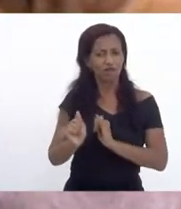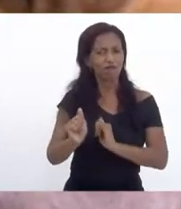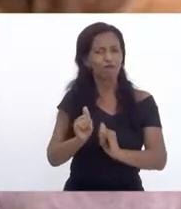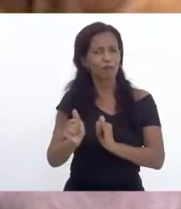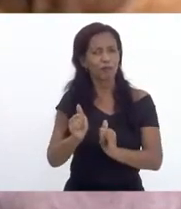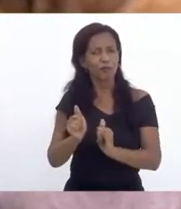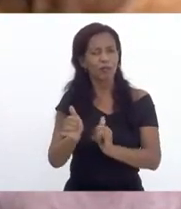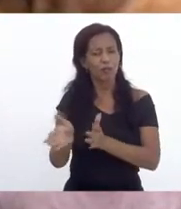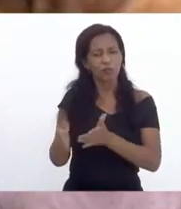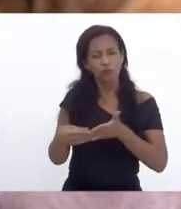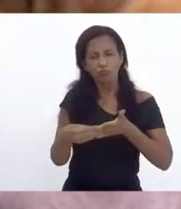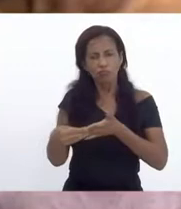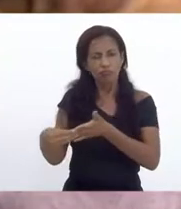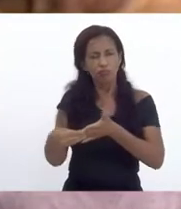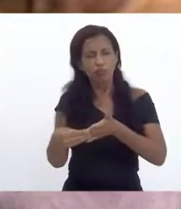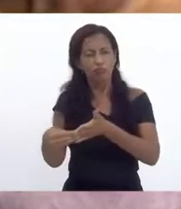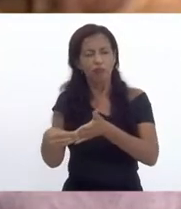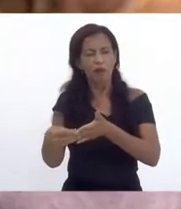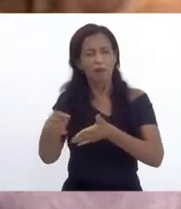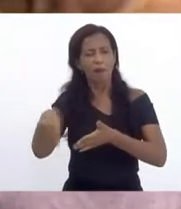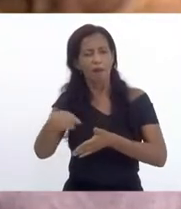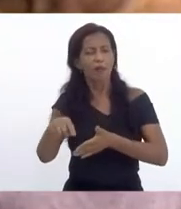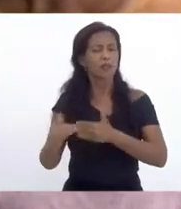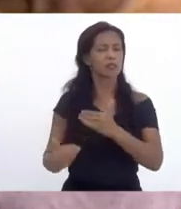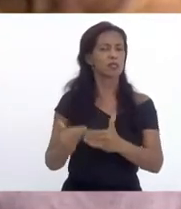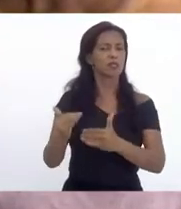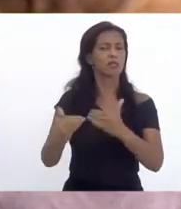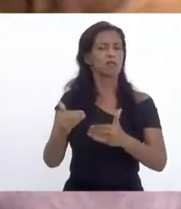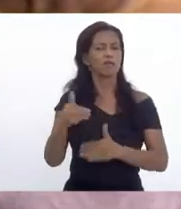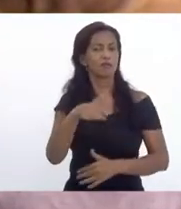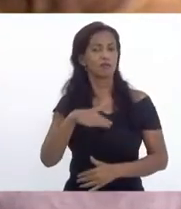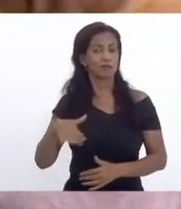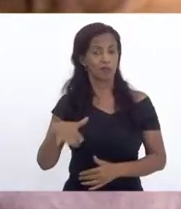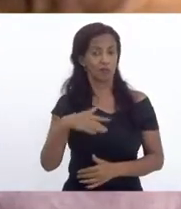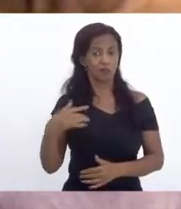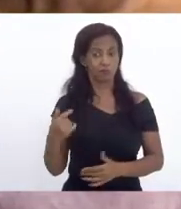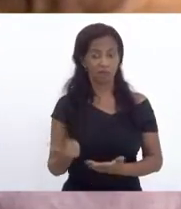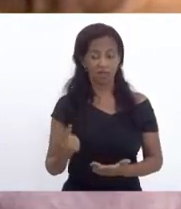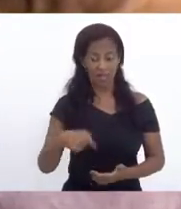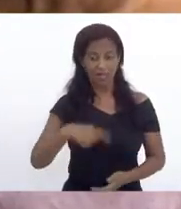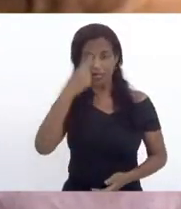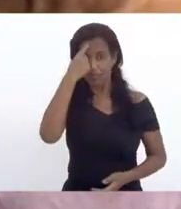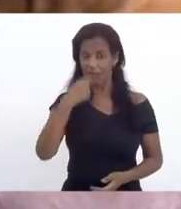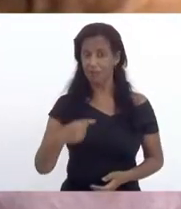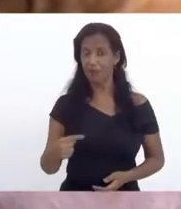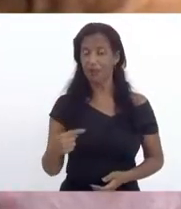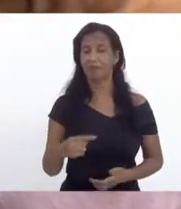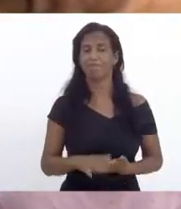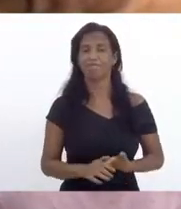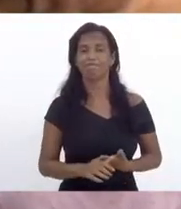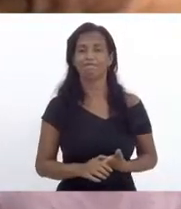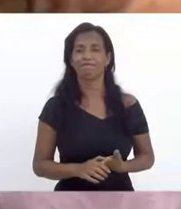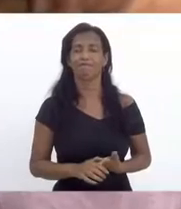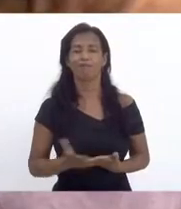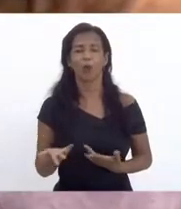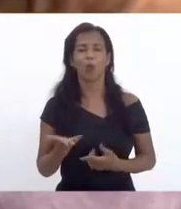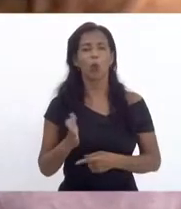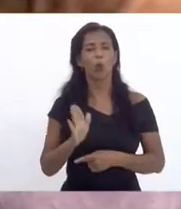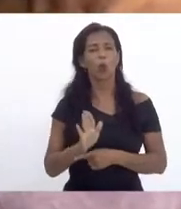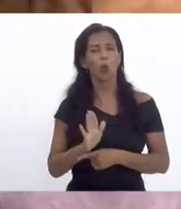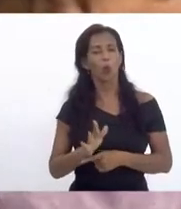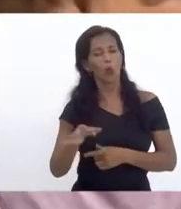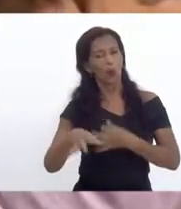de direcionamento para esse desenvolvimento da nossa região. Inclusive, essa semana, corroborando com